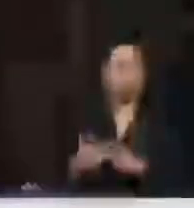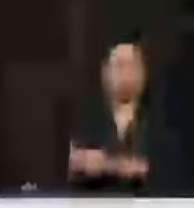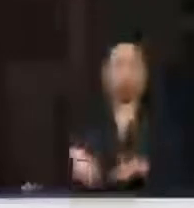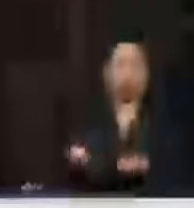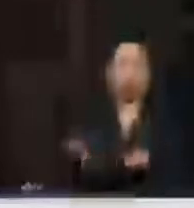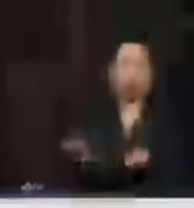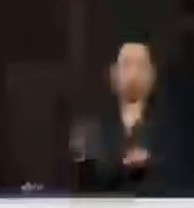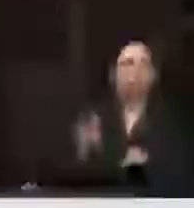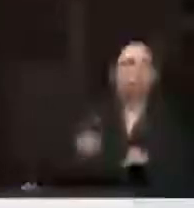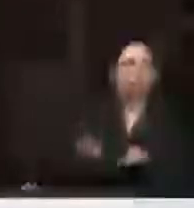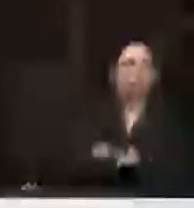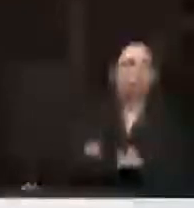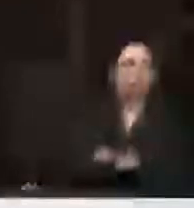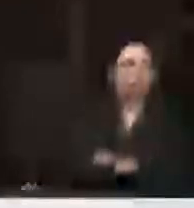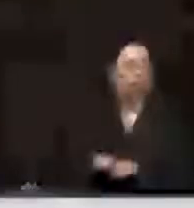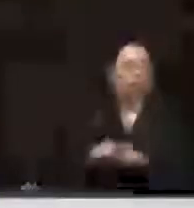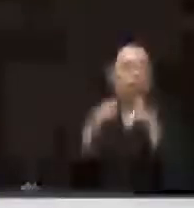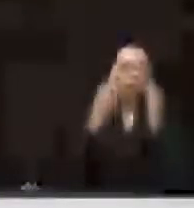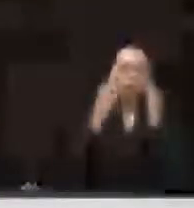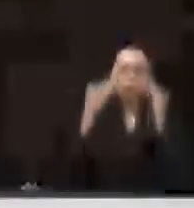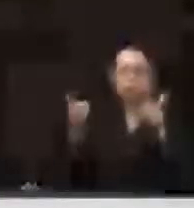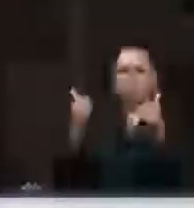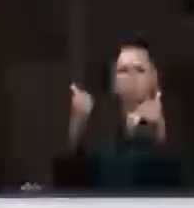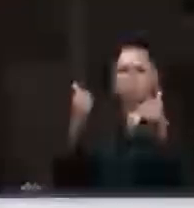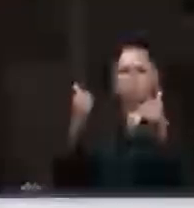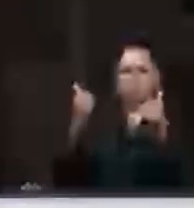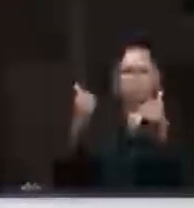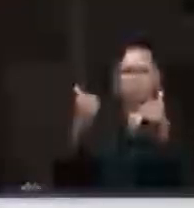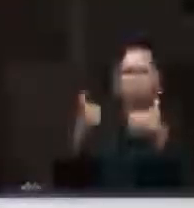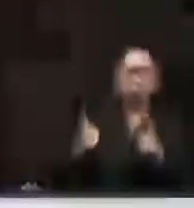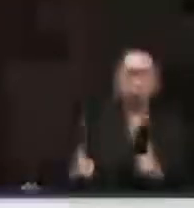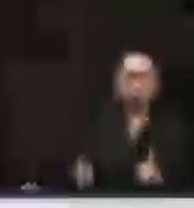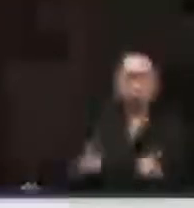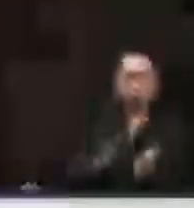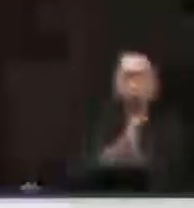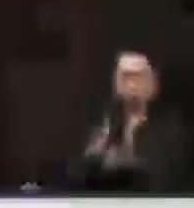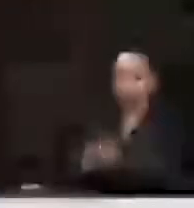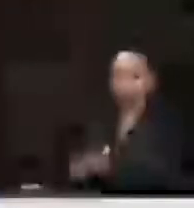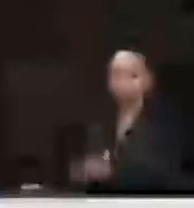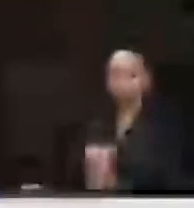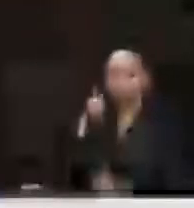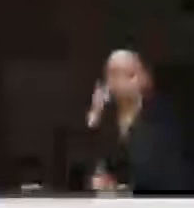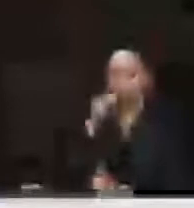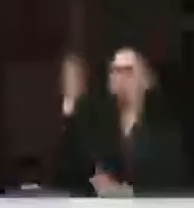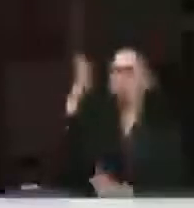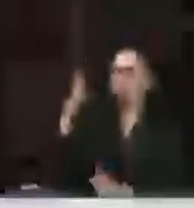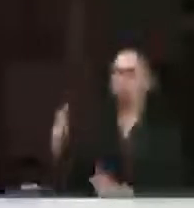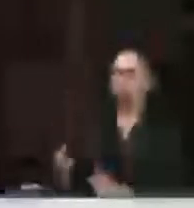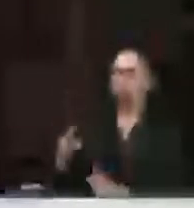também homenagens à vereadora Marielle Franco,